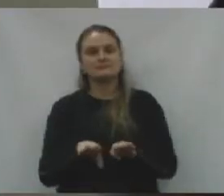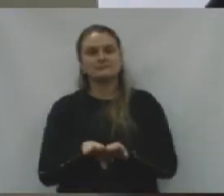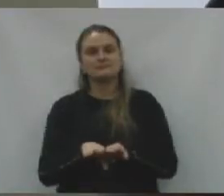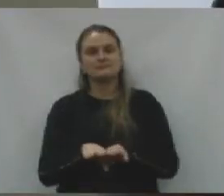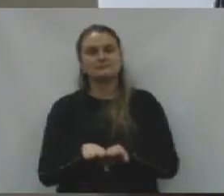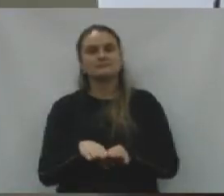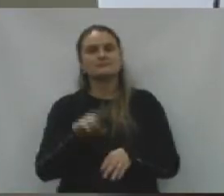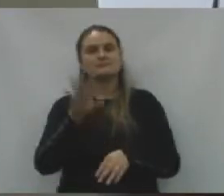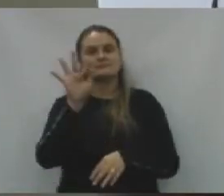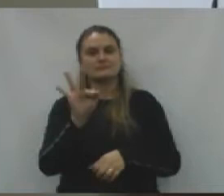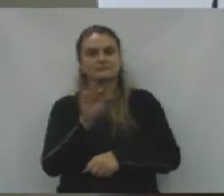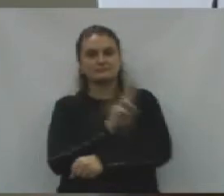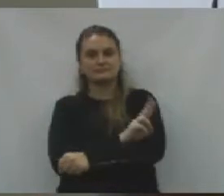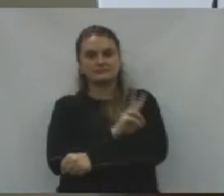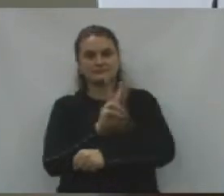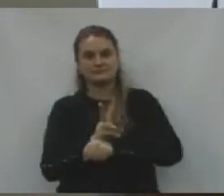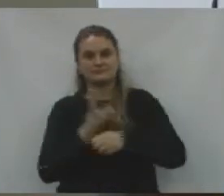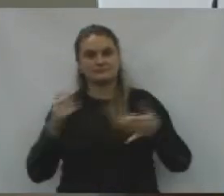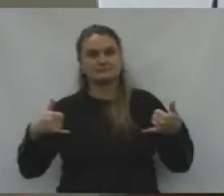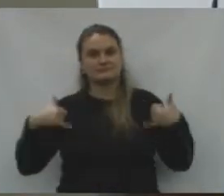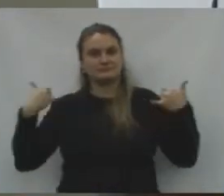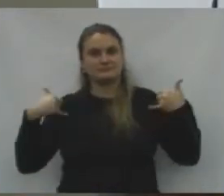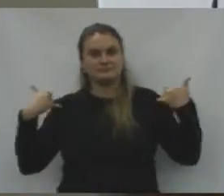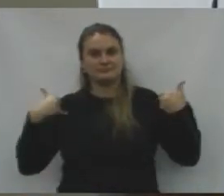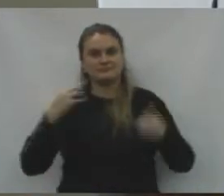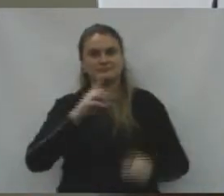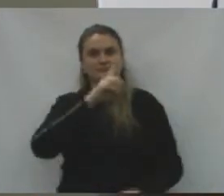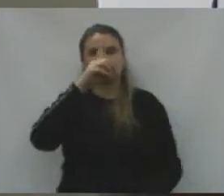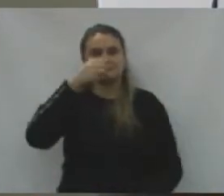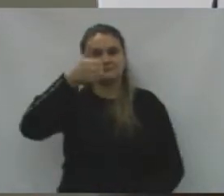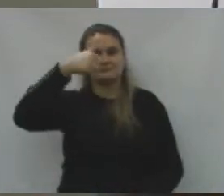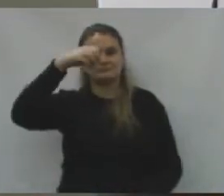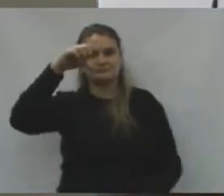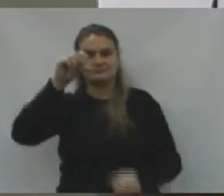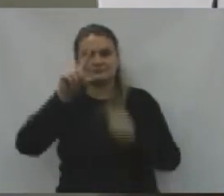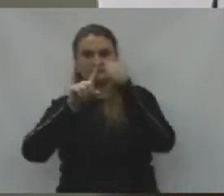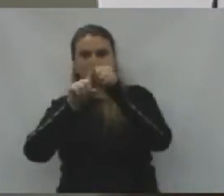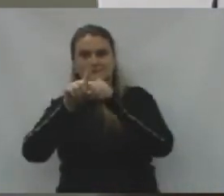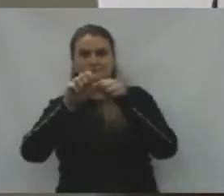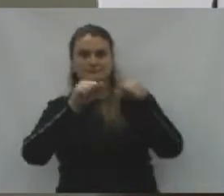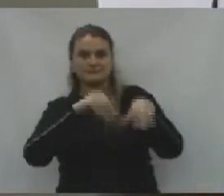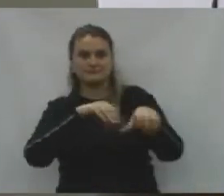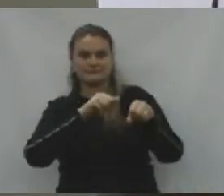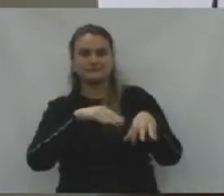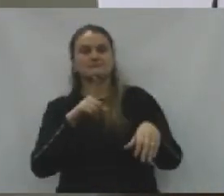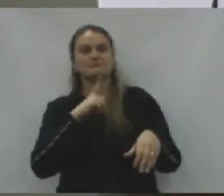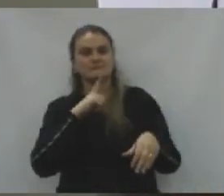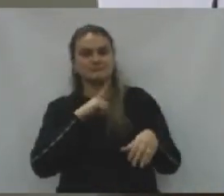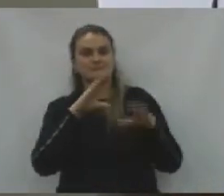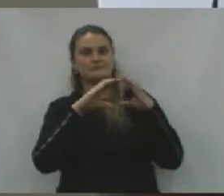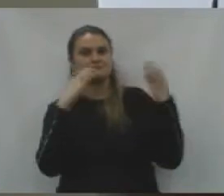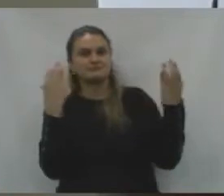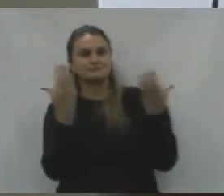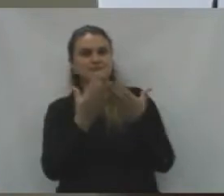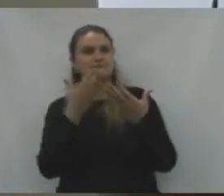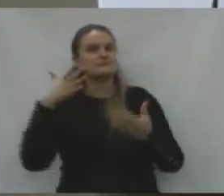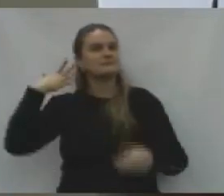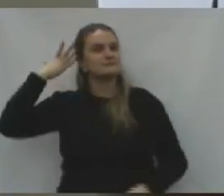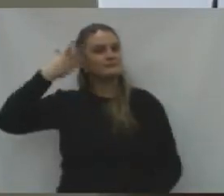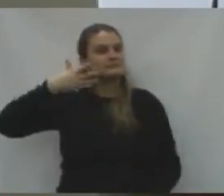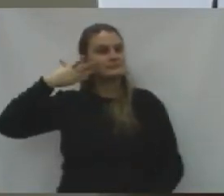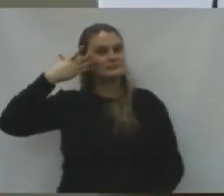Também, tradicionalmente, a Uniuv, em seu aniversário de fundação, em 19 de setembro, sempre buscou trazer para a comunidade